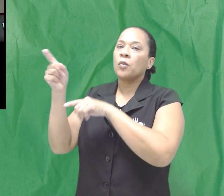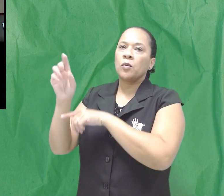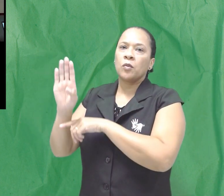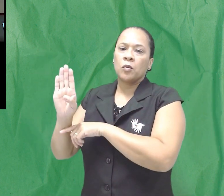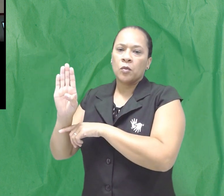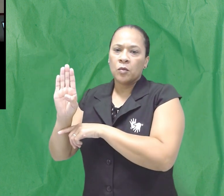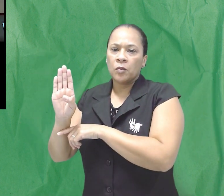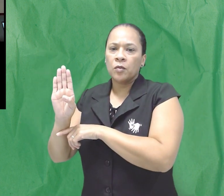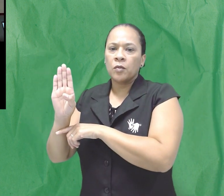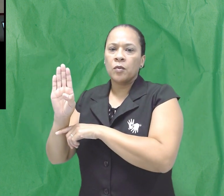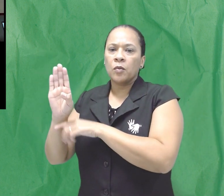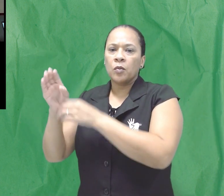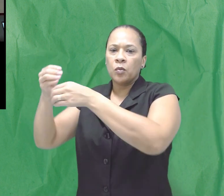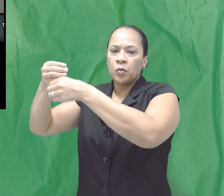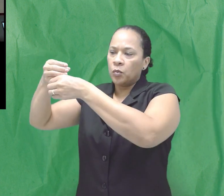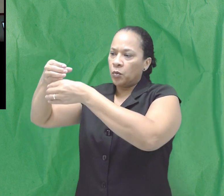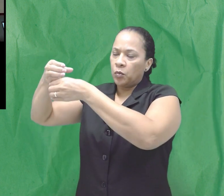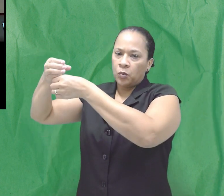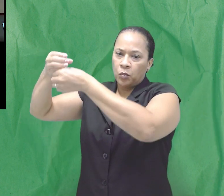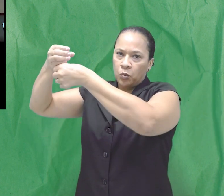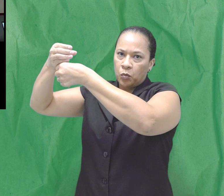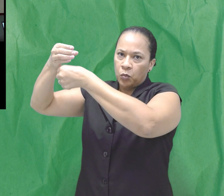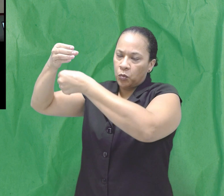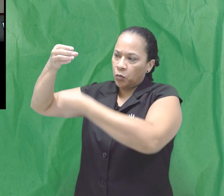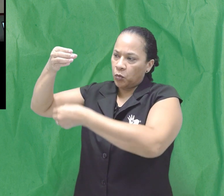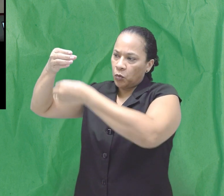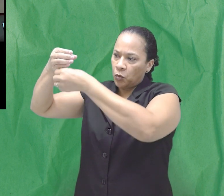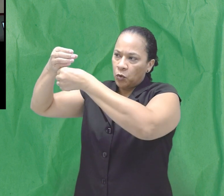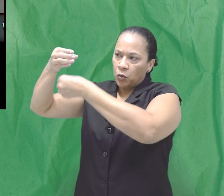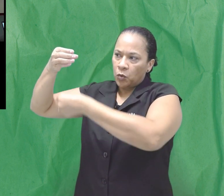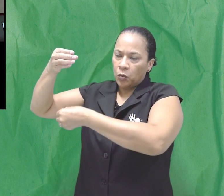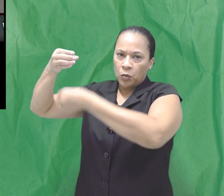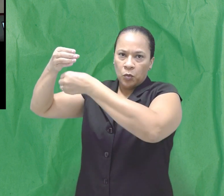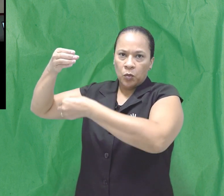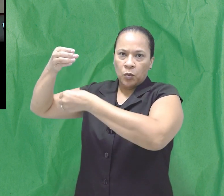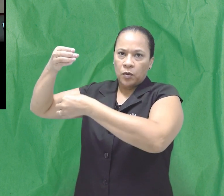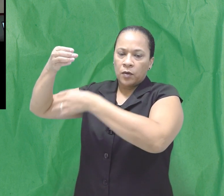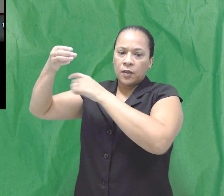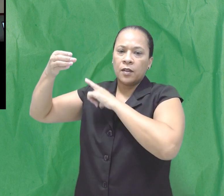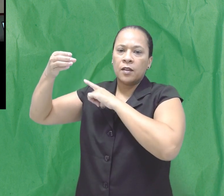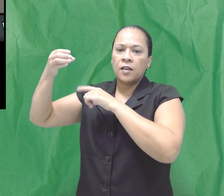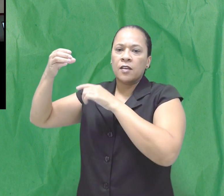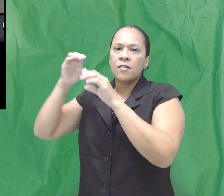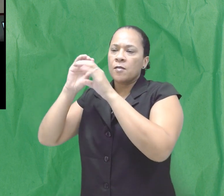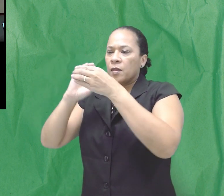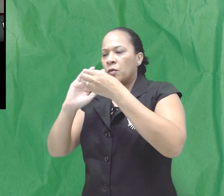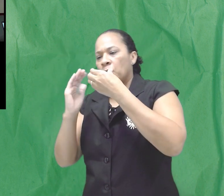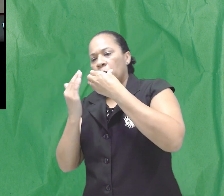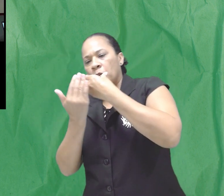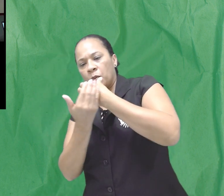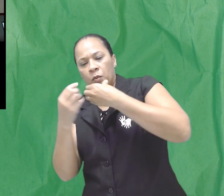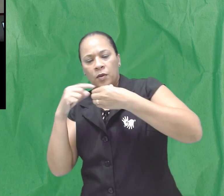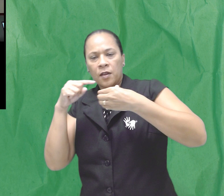Buchner, né, que é um funil, né, um material feito de porcelana, que contém poros para abrigar o